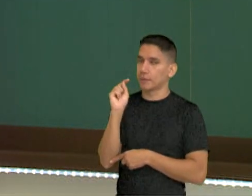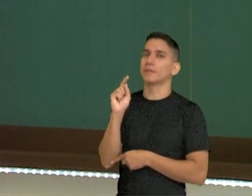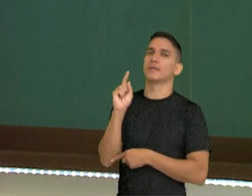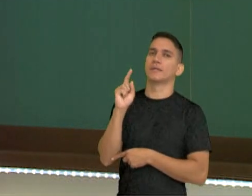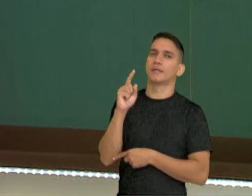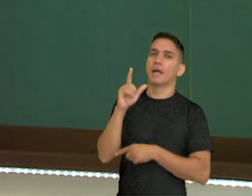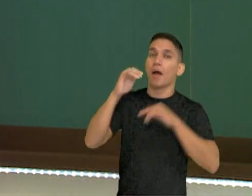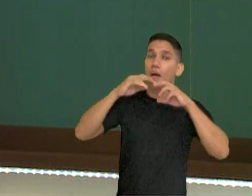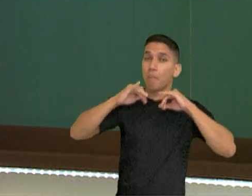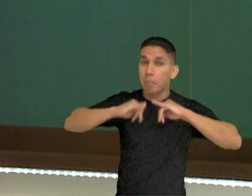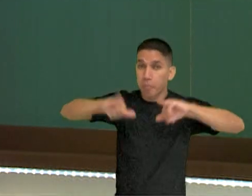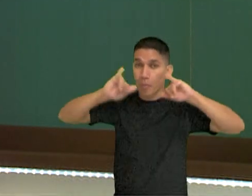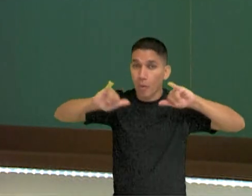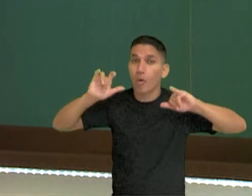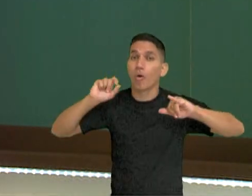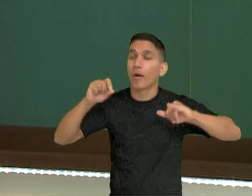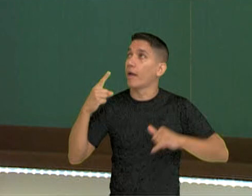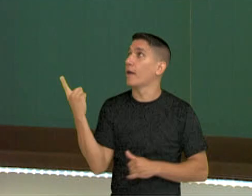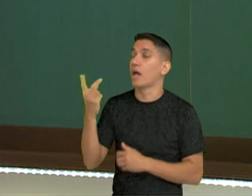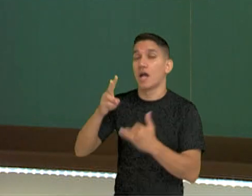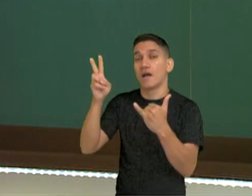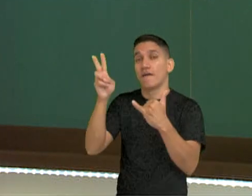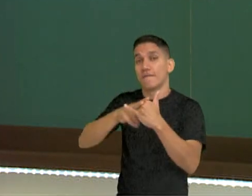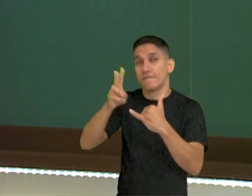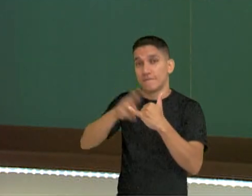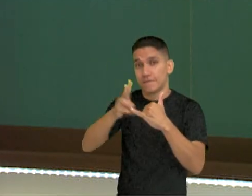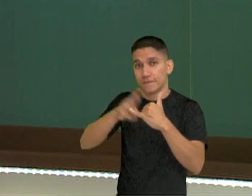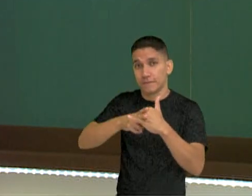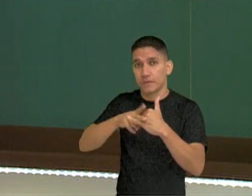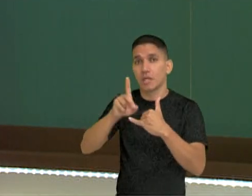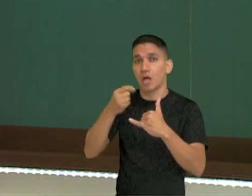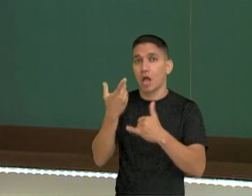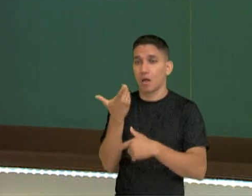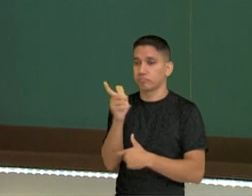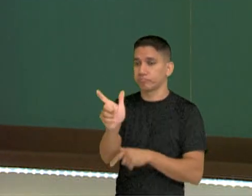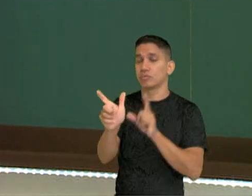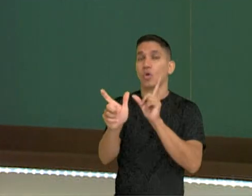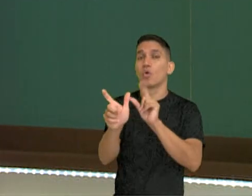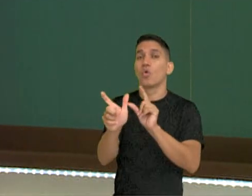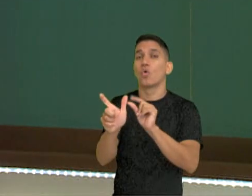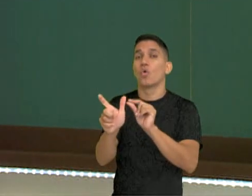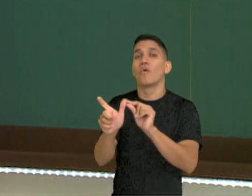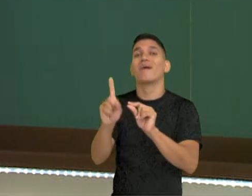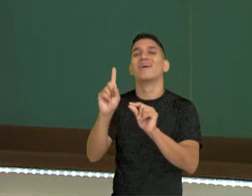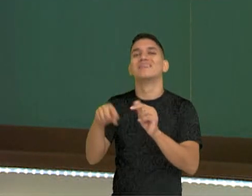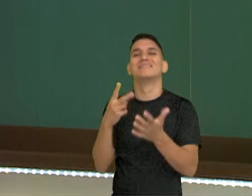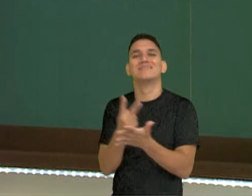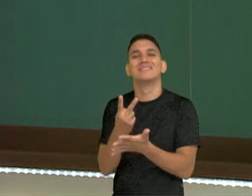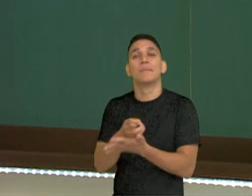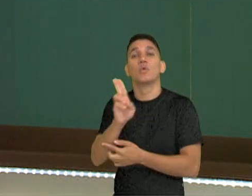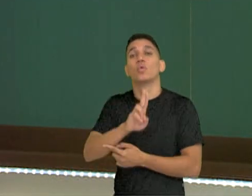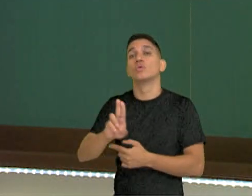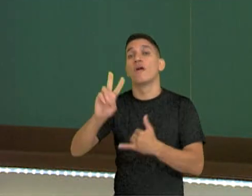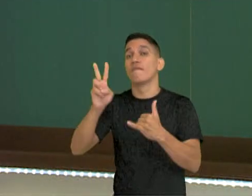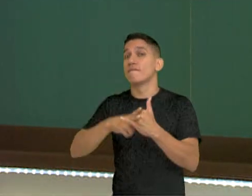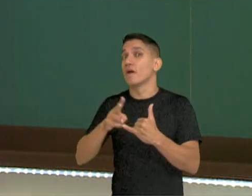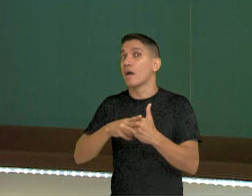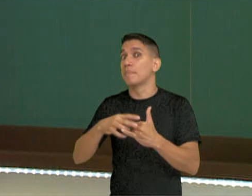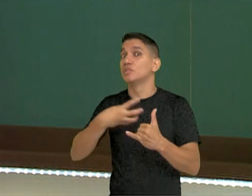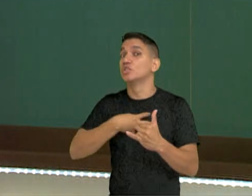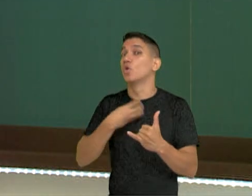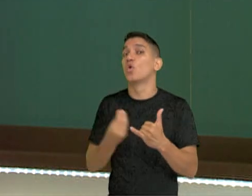na propaganda, é a questão do verbo. Ó. Eu coloquei para vocês que sempre estamos usando o verbo em que modo? No